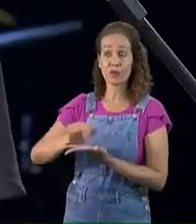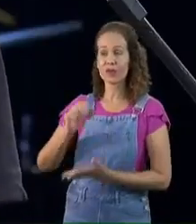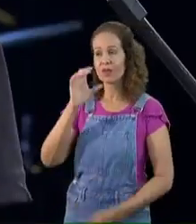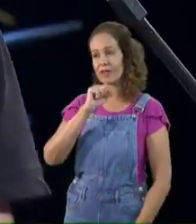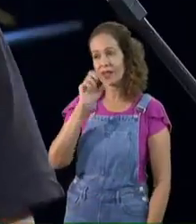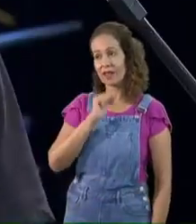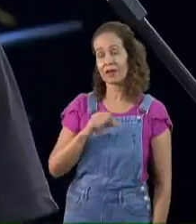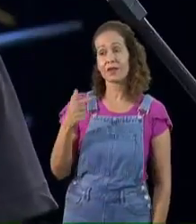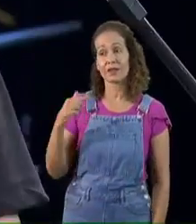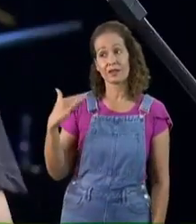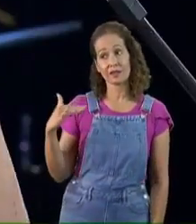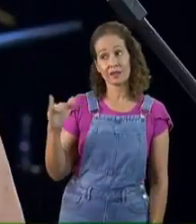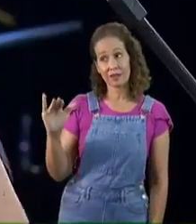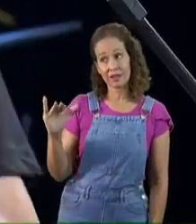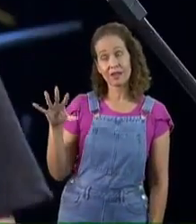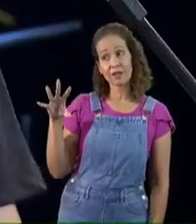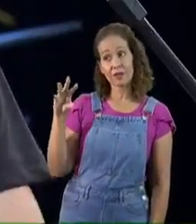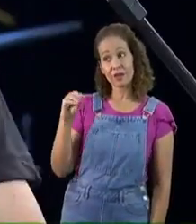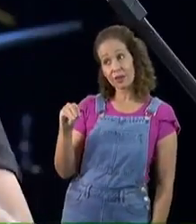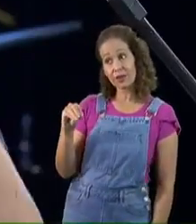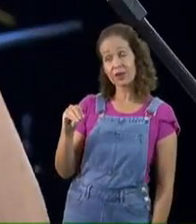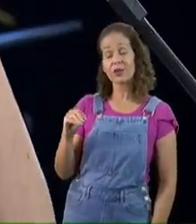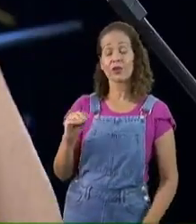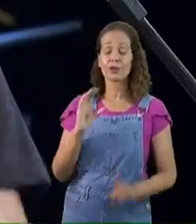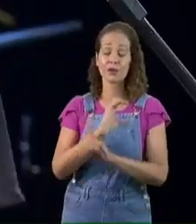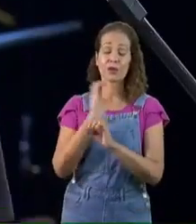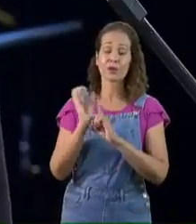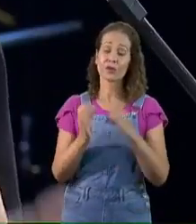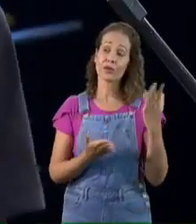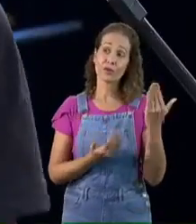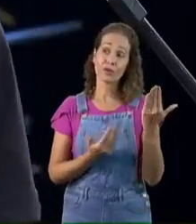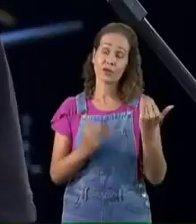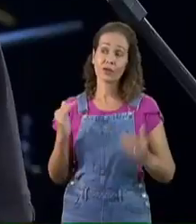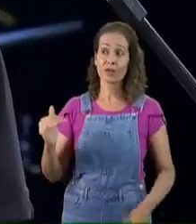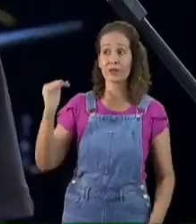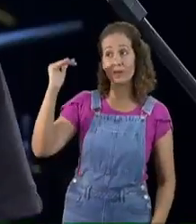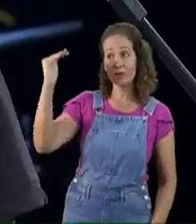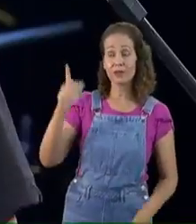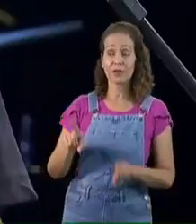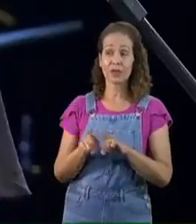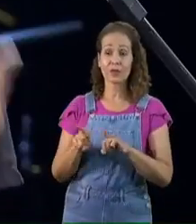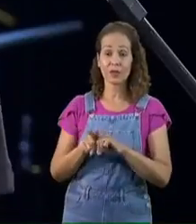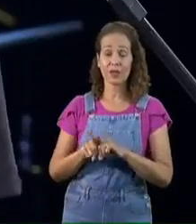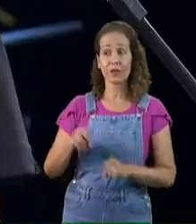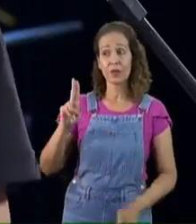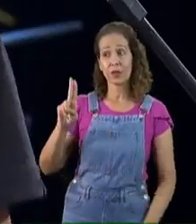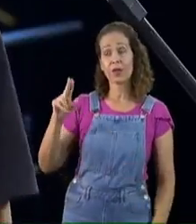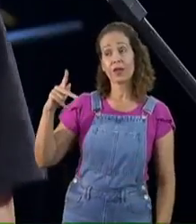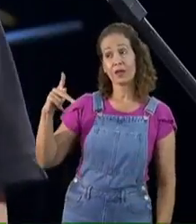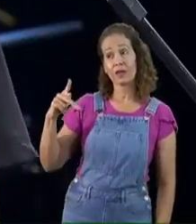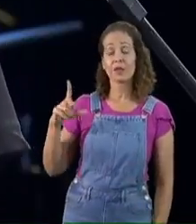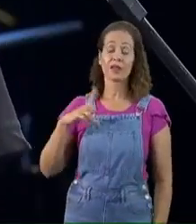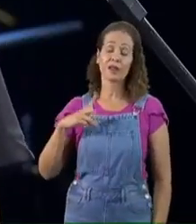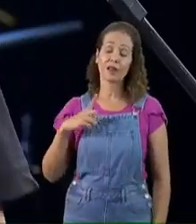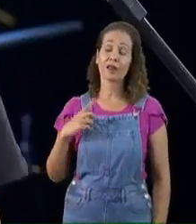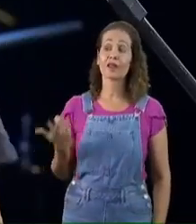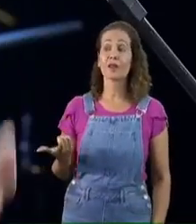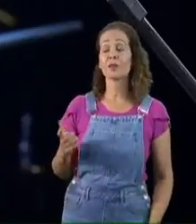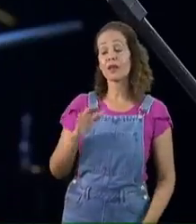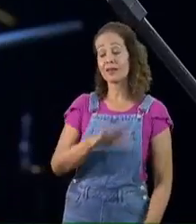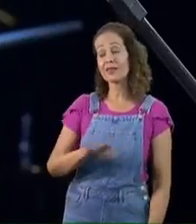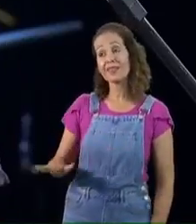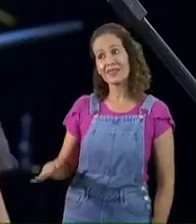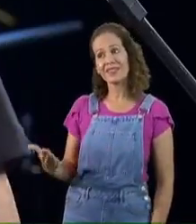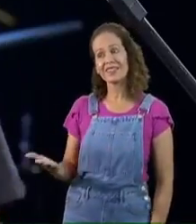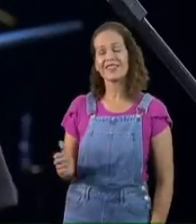às 19h30, que é o culto dos jovens e o culto dos jovens adultos, que é o Legacy Up. E a gente está tendo o Espaço Kids também. E